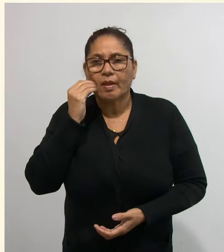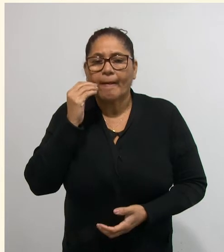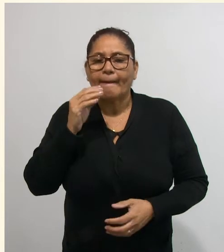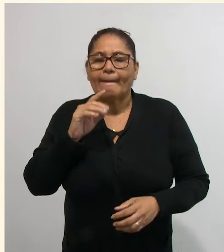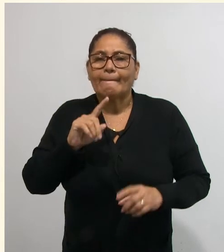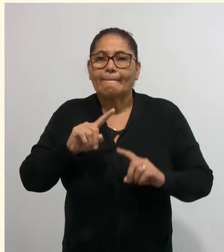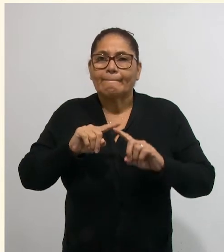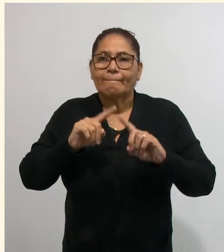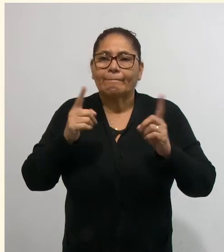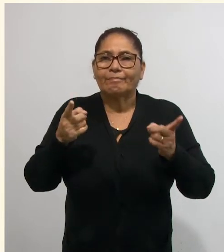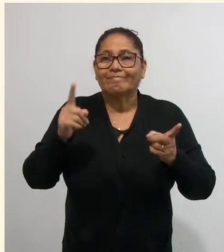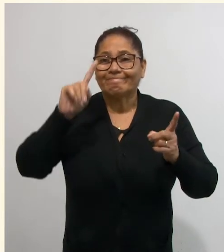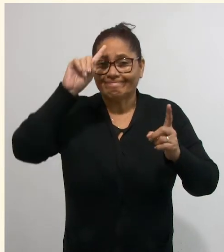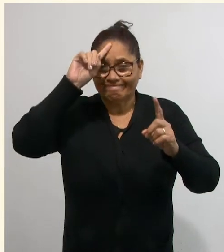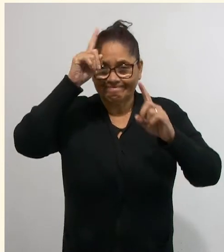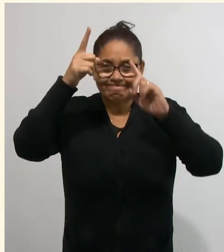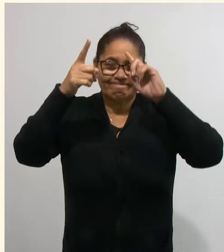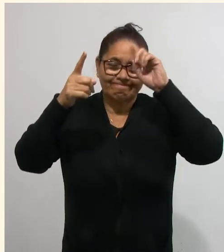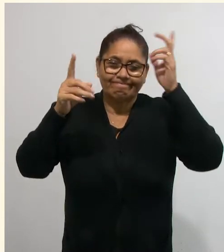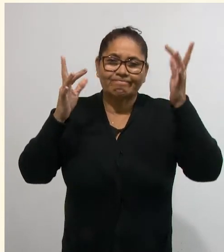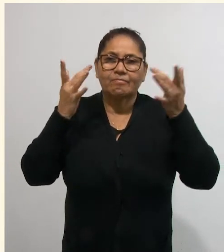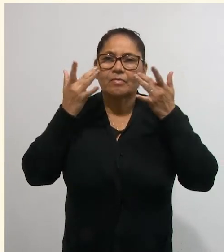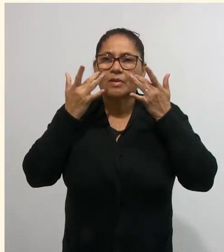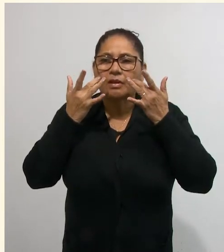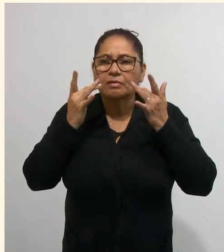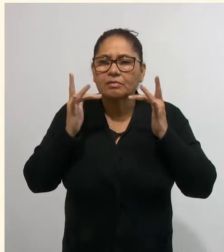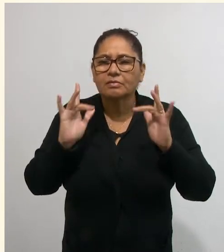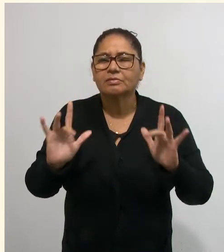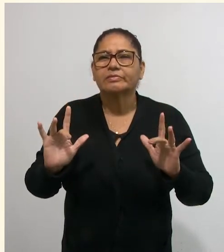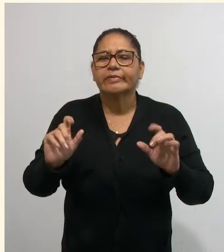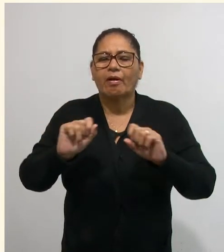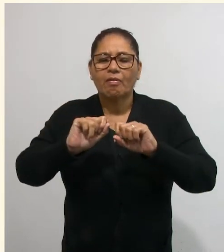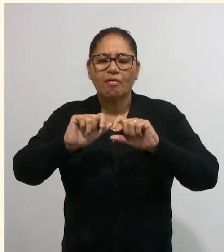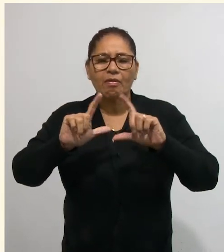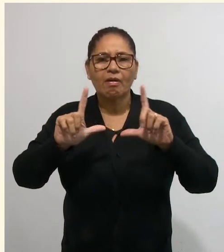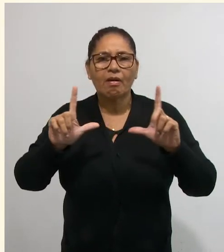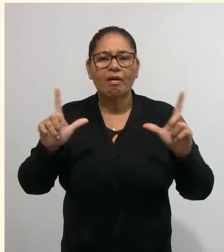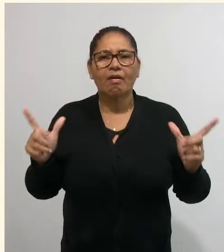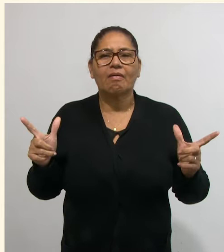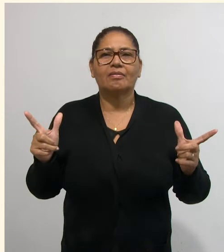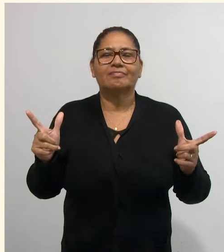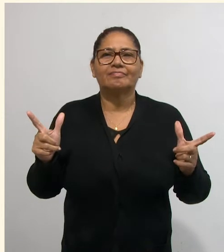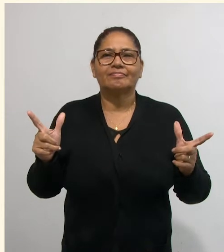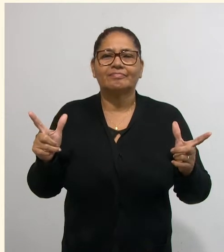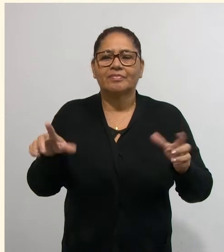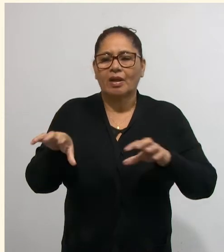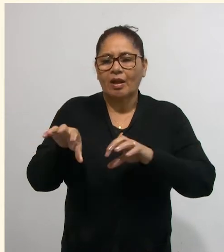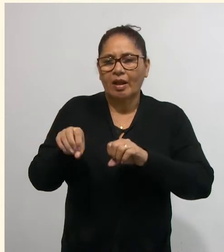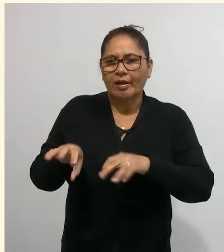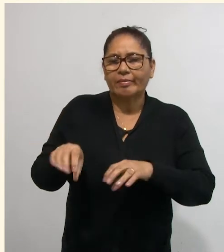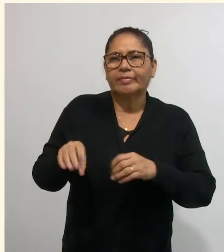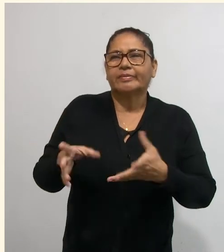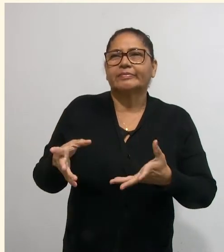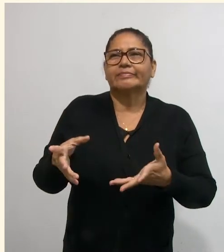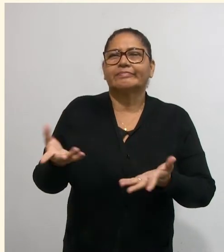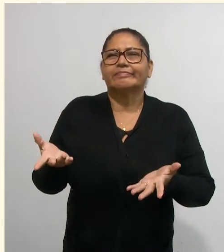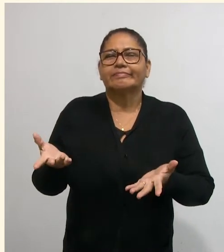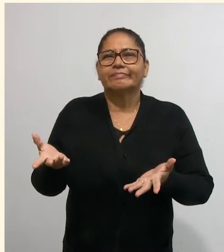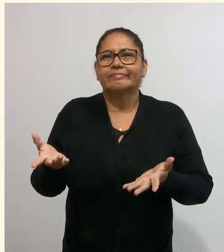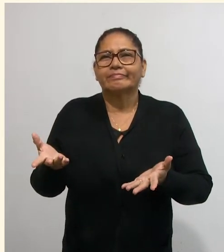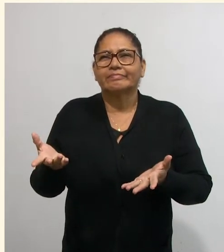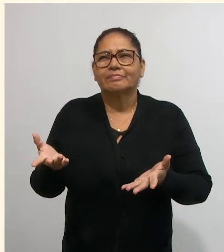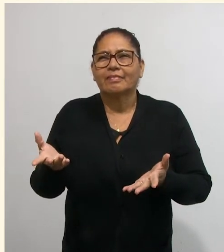de ideias natas, claras e distintas. Ou seja, a aprendizagem intelectual, o